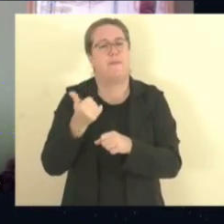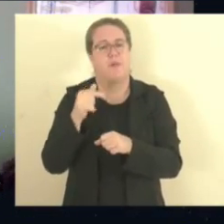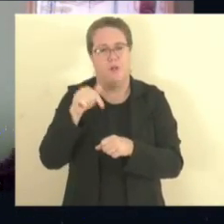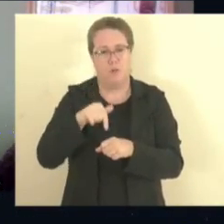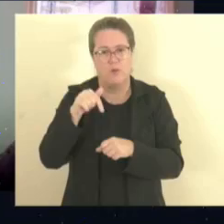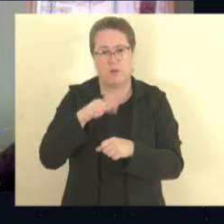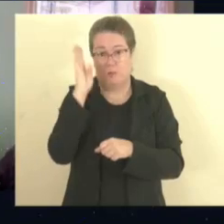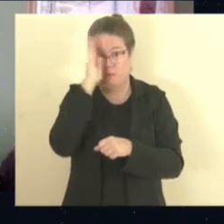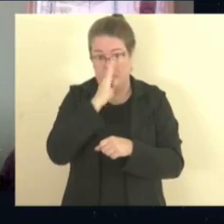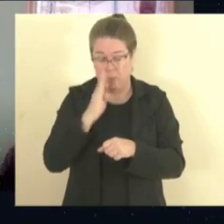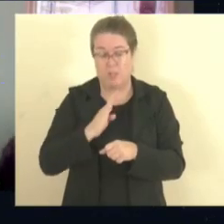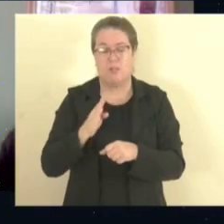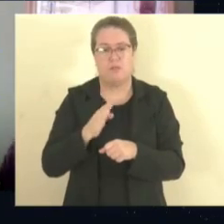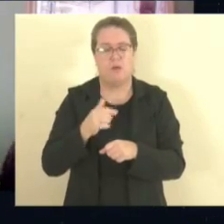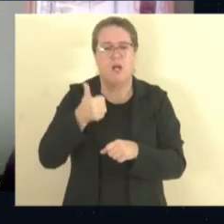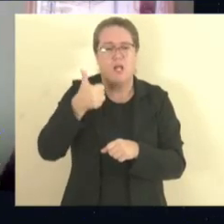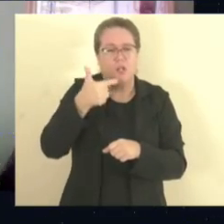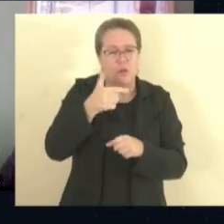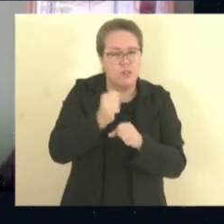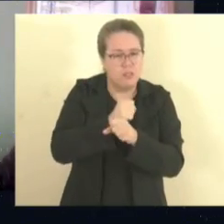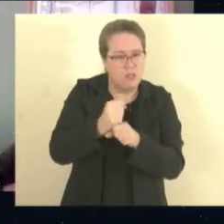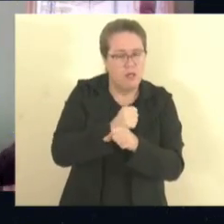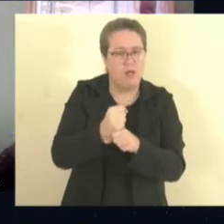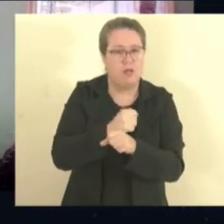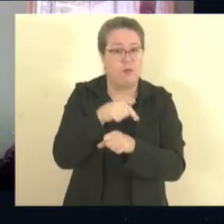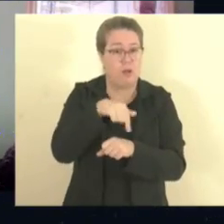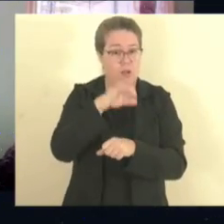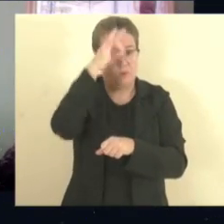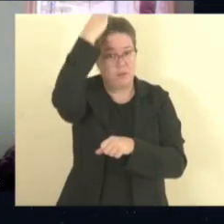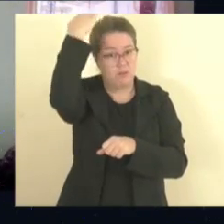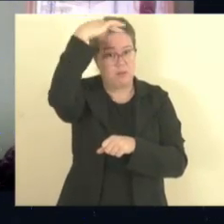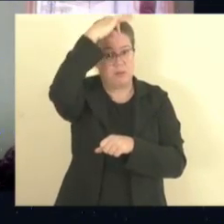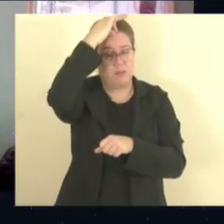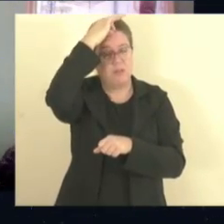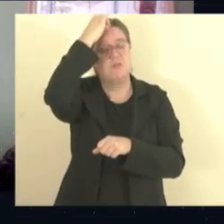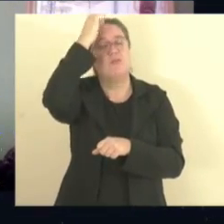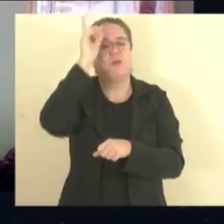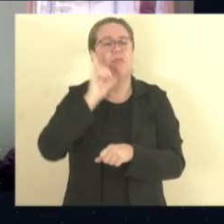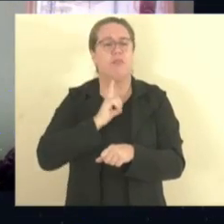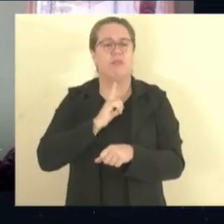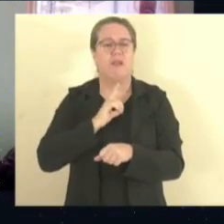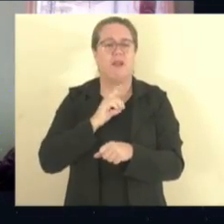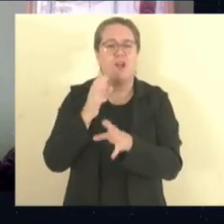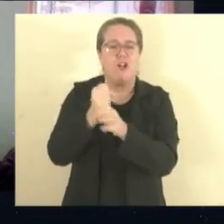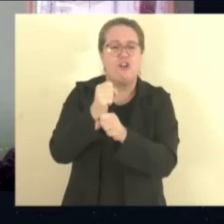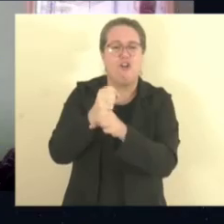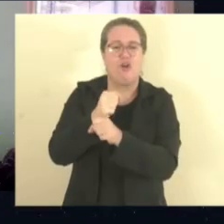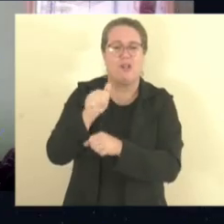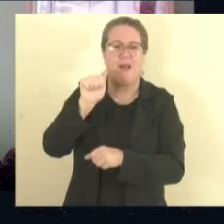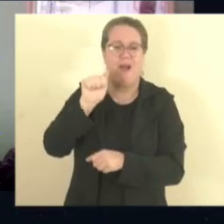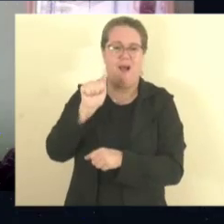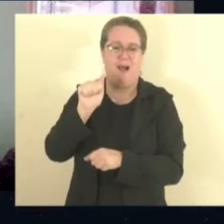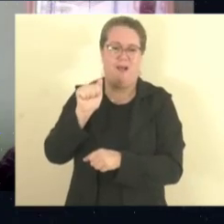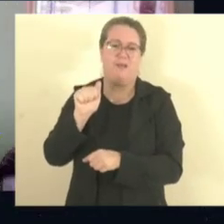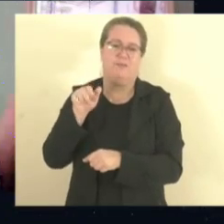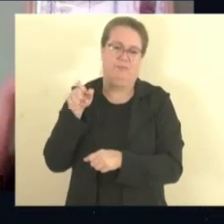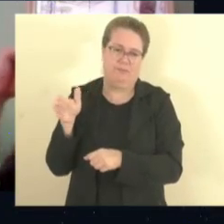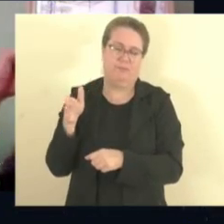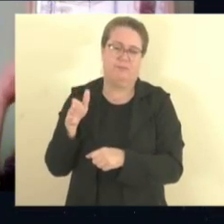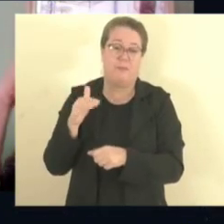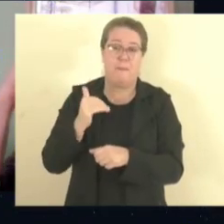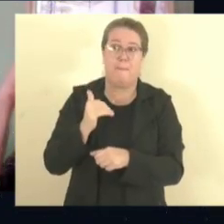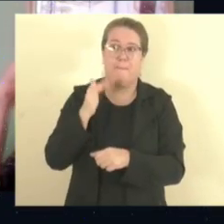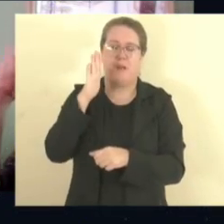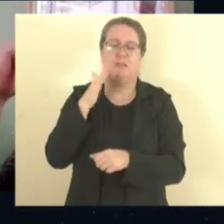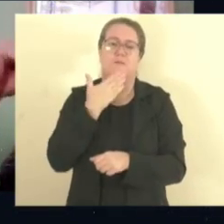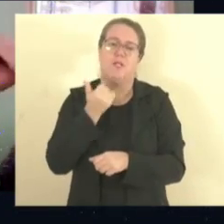consecutivos o Estado do Espírito Santo tem nota A. Então, é um empréstimo que vai ser pego pelo governo